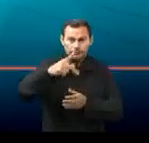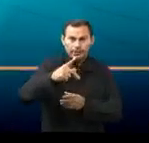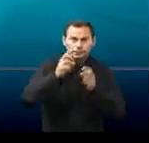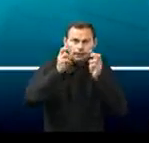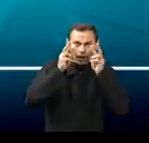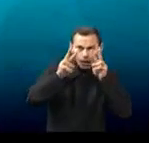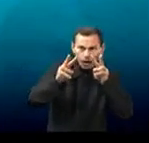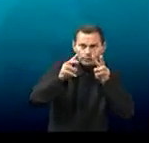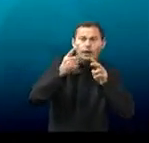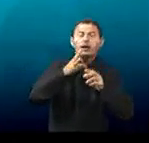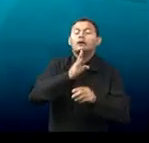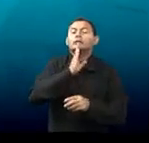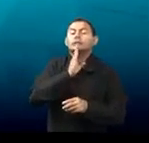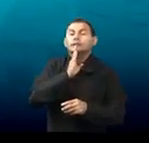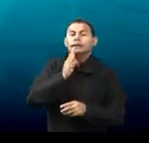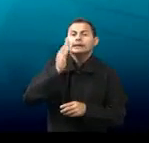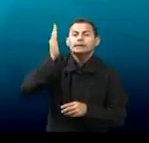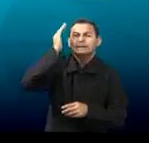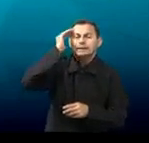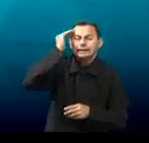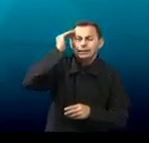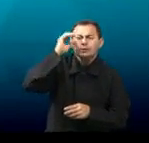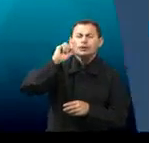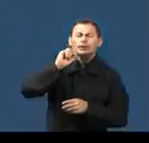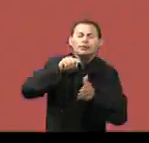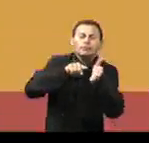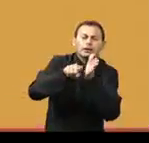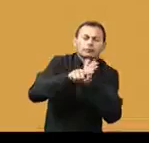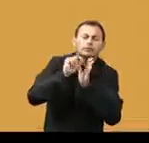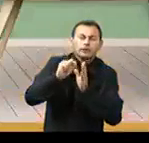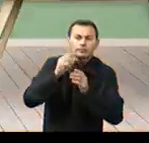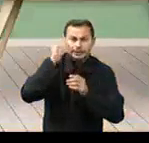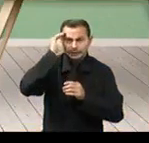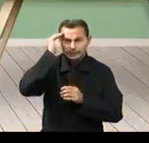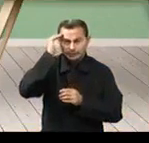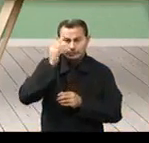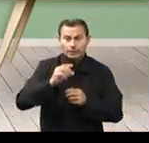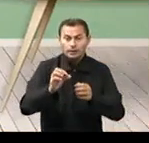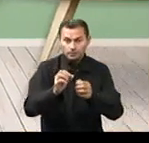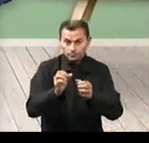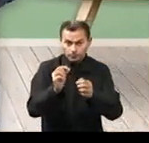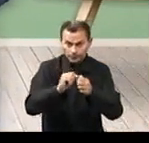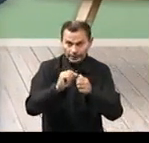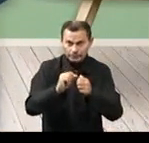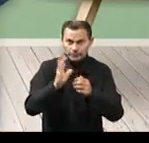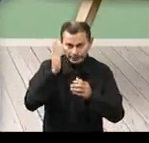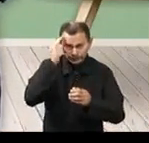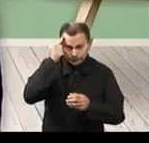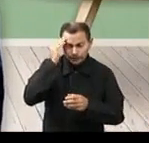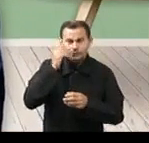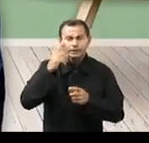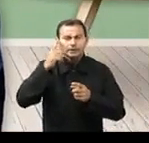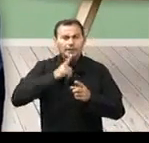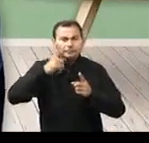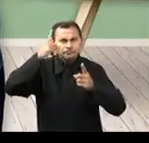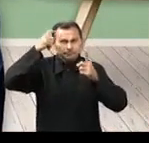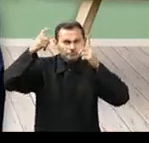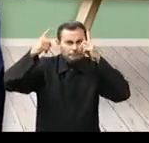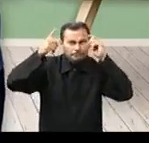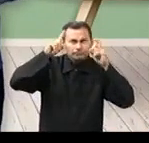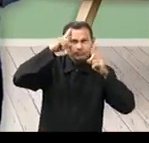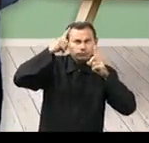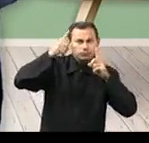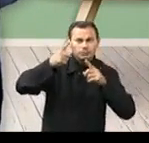atenção para conhecer e interpretar a situação exposta. Feito isso, você deve levantar hipóteses sobre